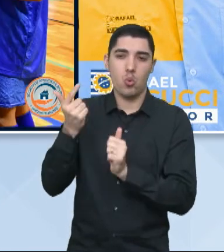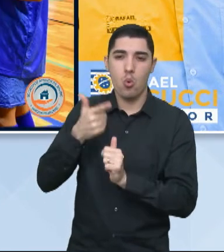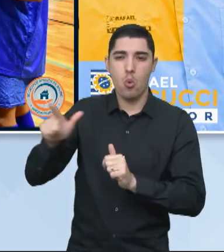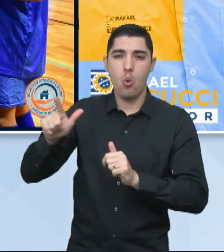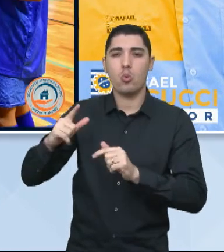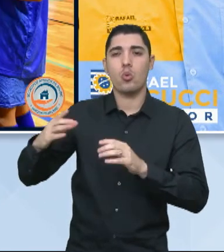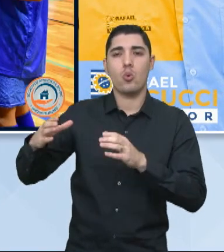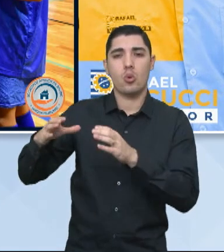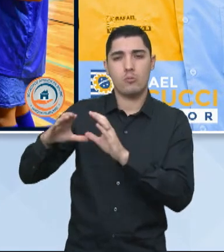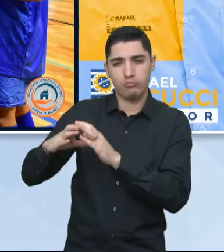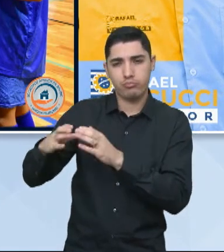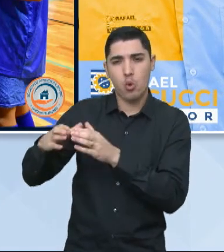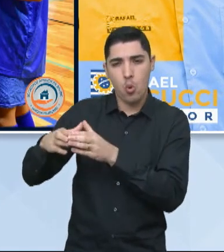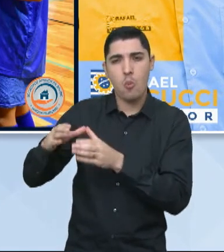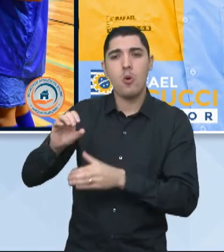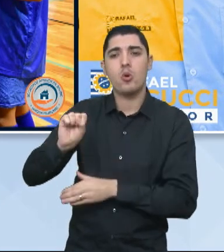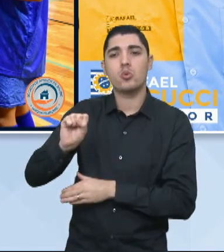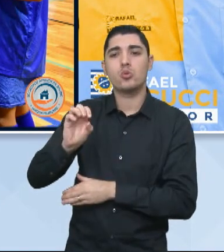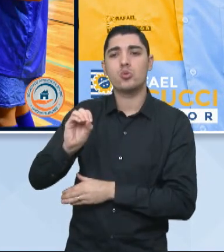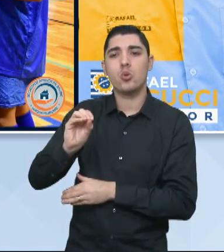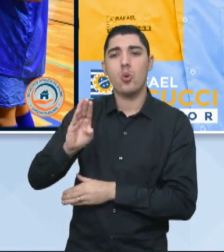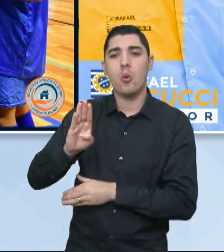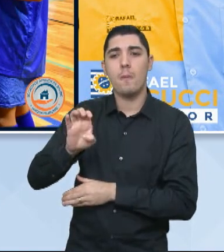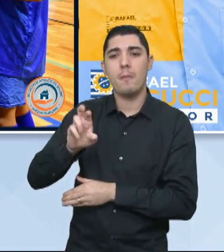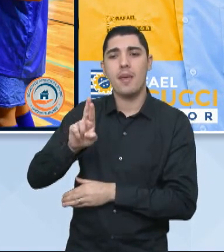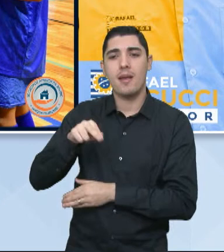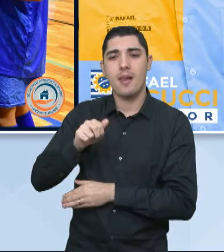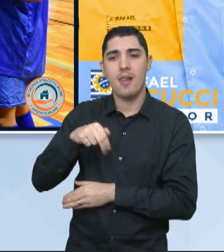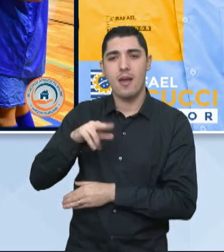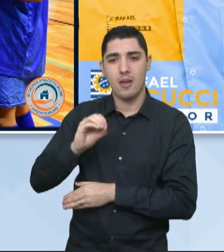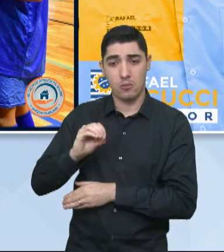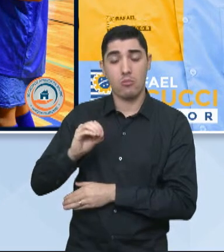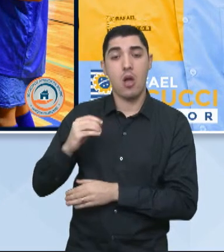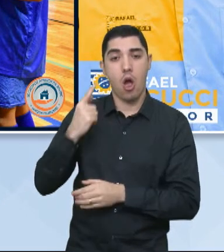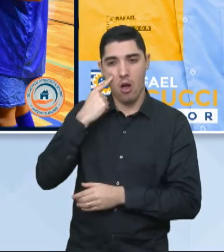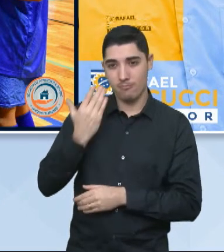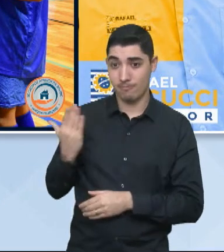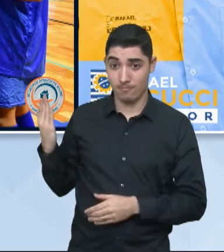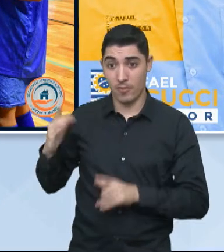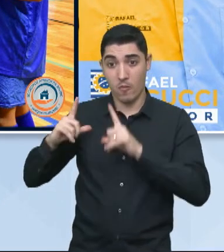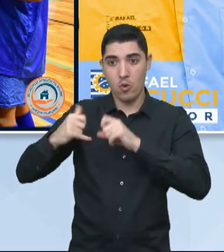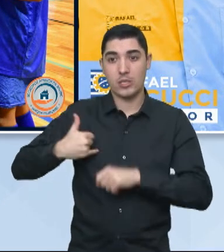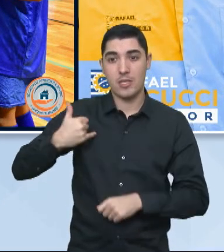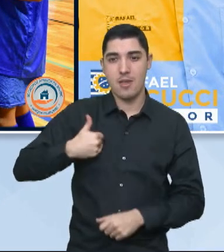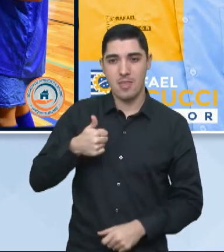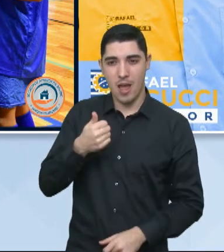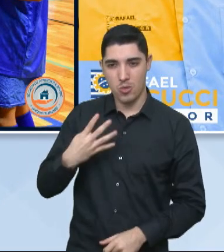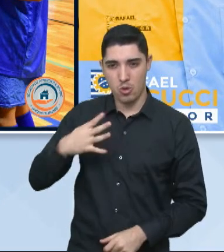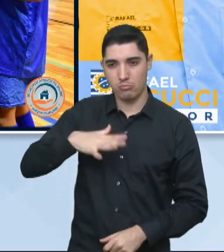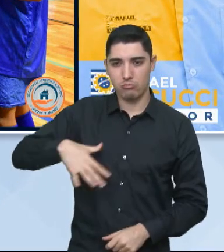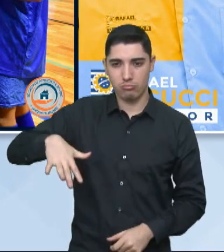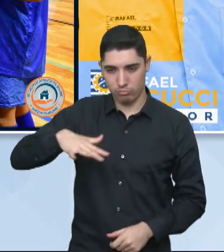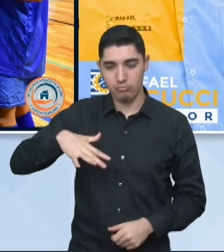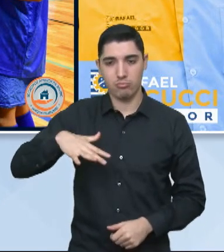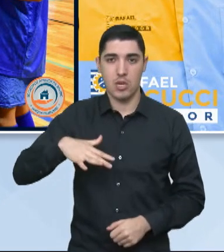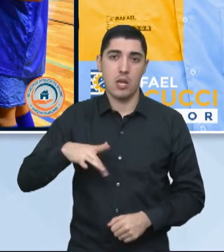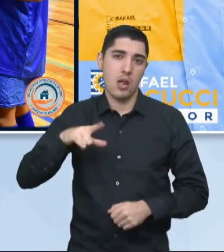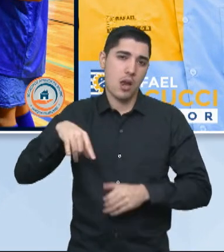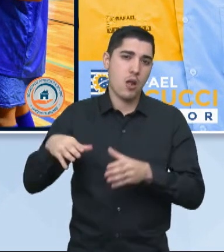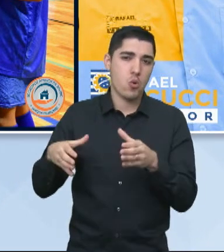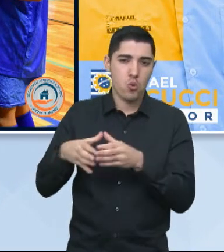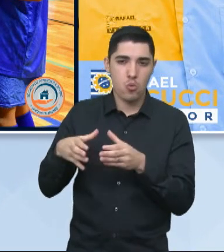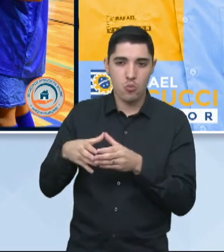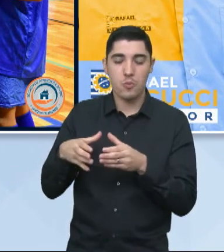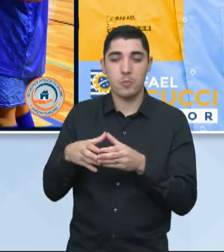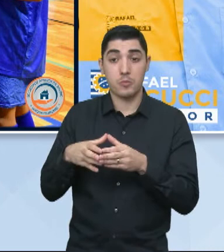cidade. E eu estive lá também acompanhando essa criançada, né? Essa aí é a foto do Sub-14, a turminha lá que quando